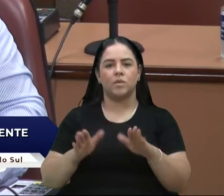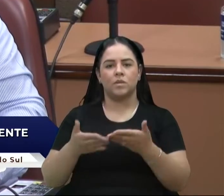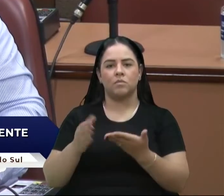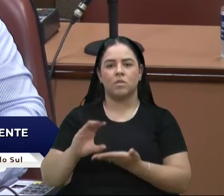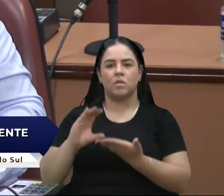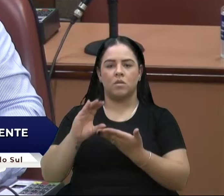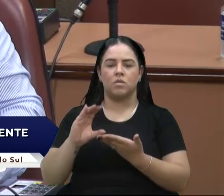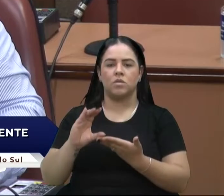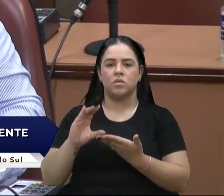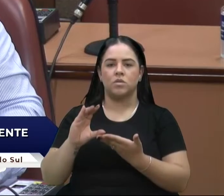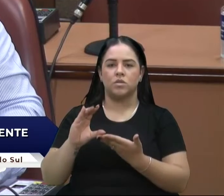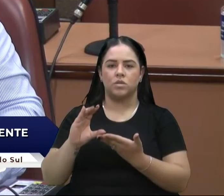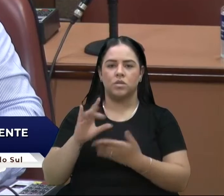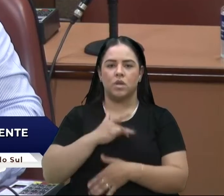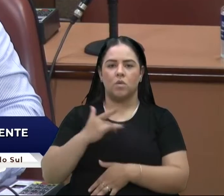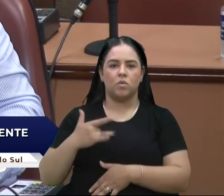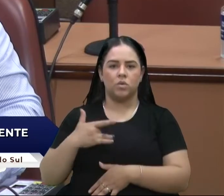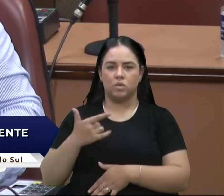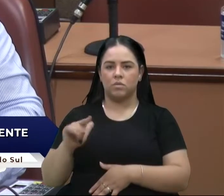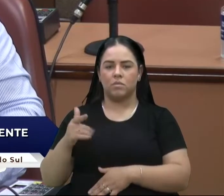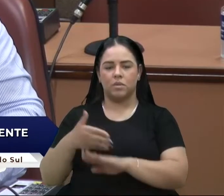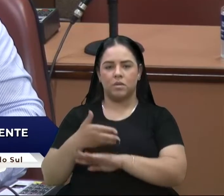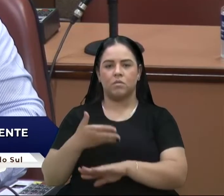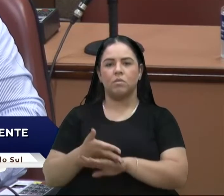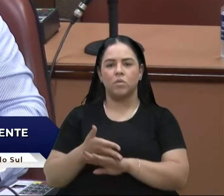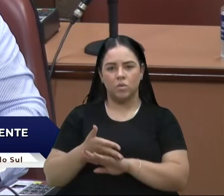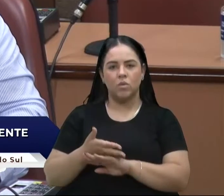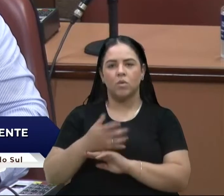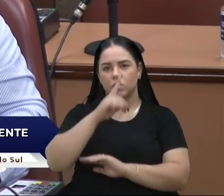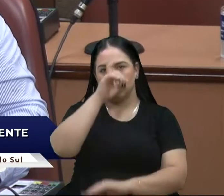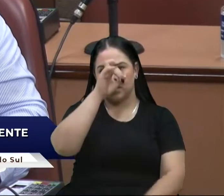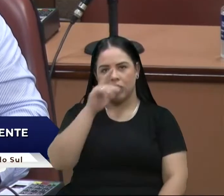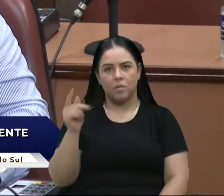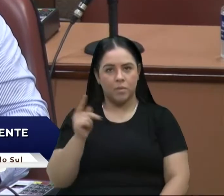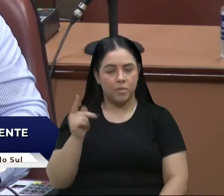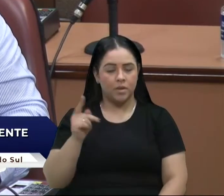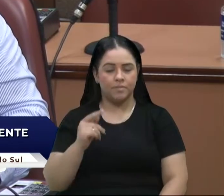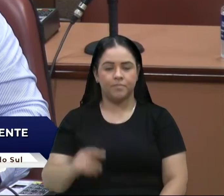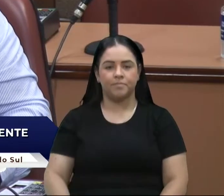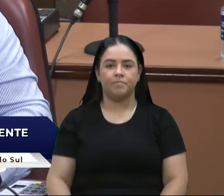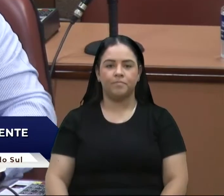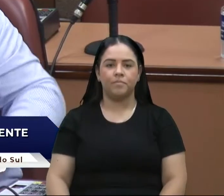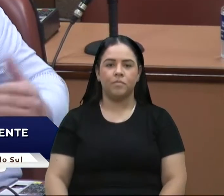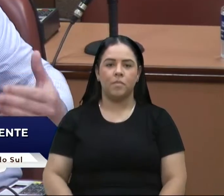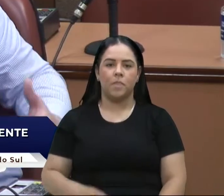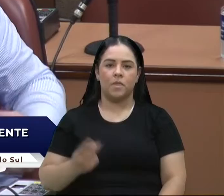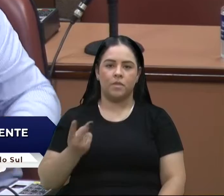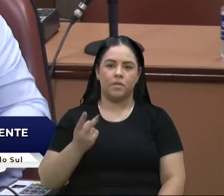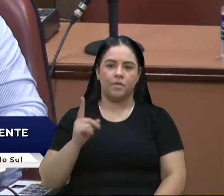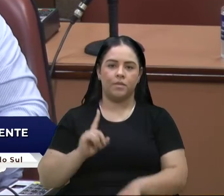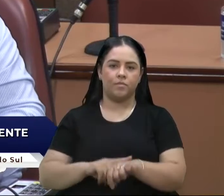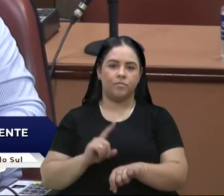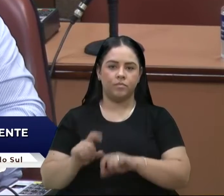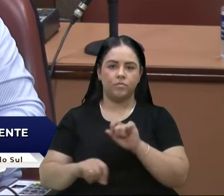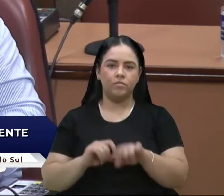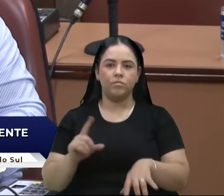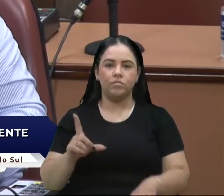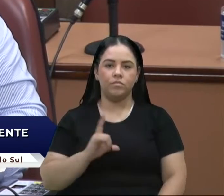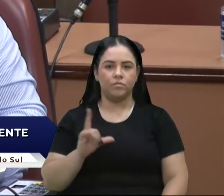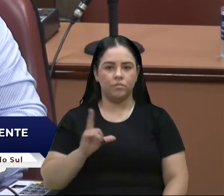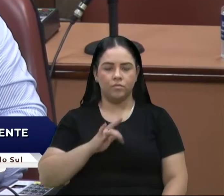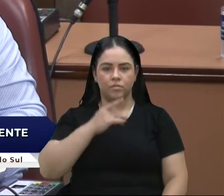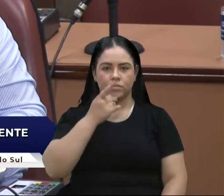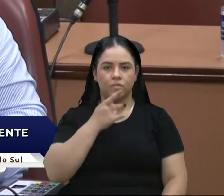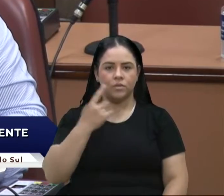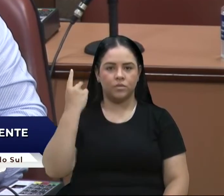Pompeia. Então, acho que isso é importante nós deixarmos registrado. Num segundo momento, né, e até de acordo com a